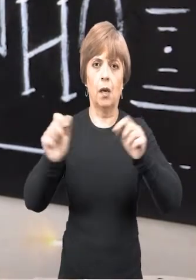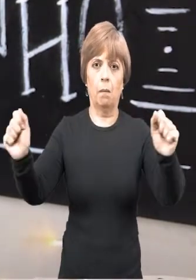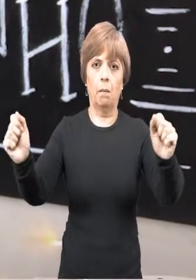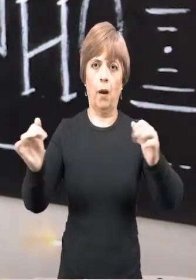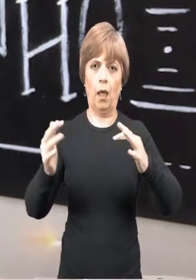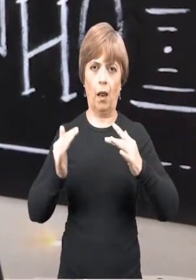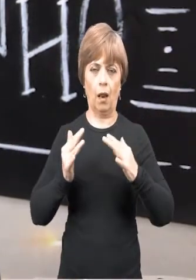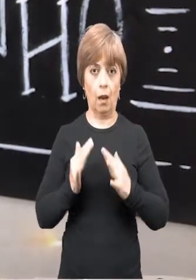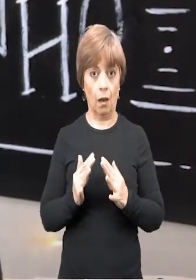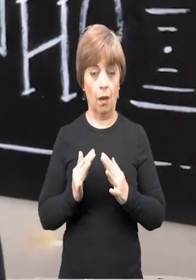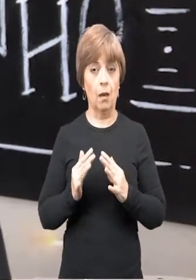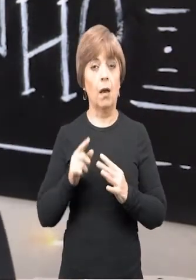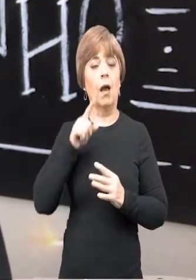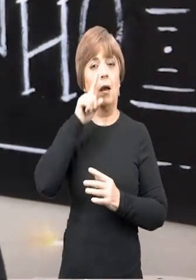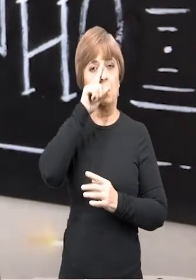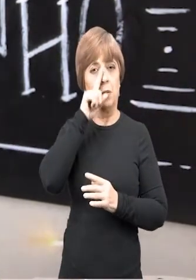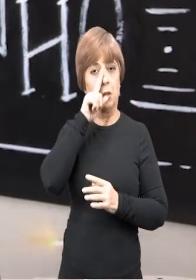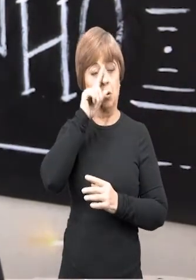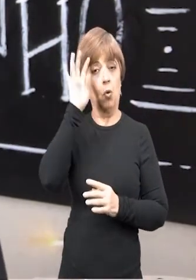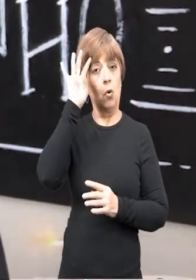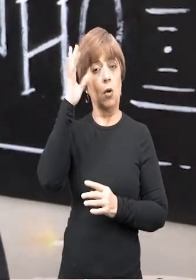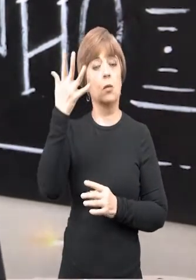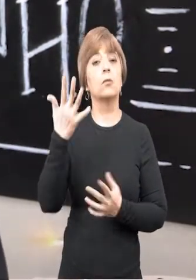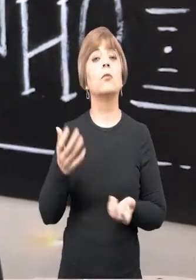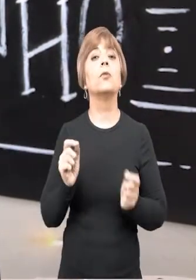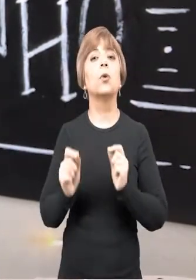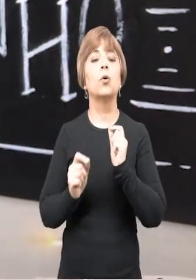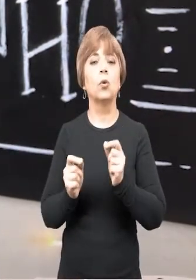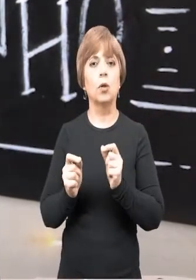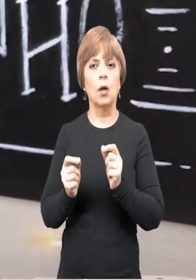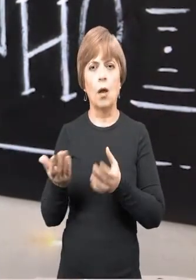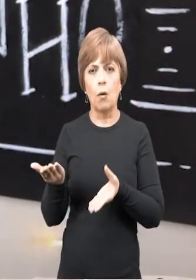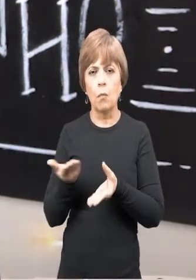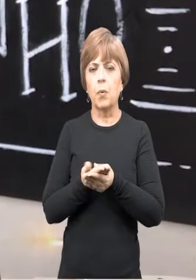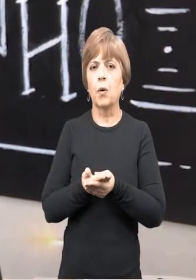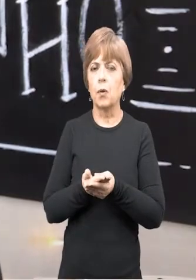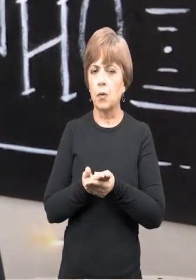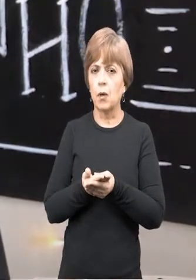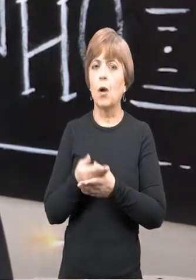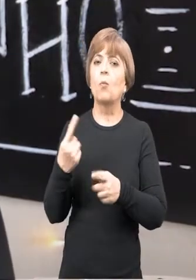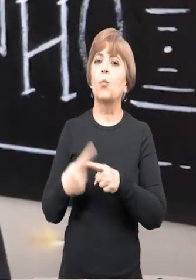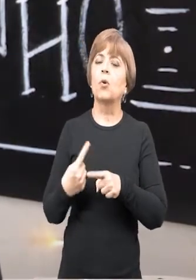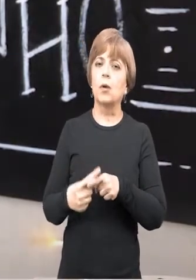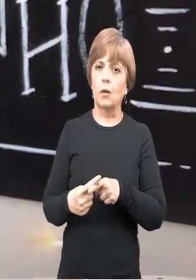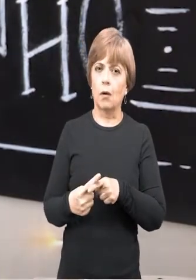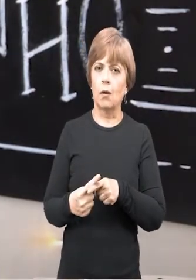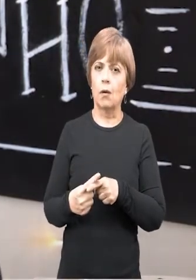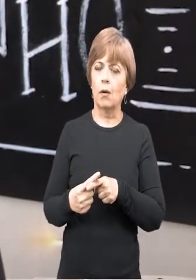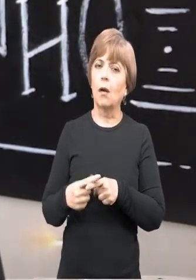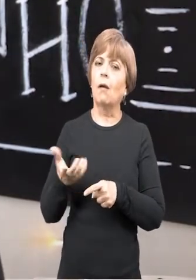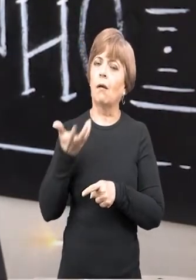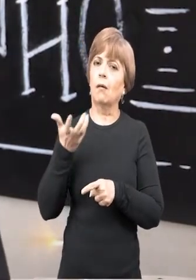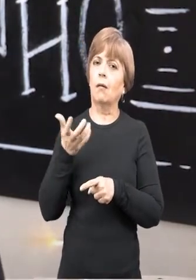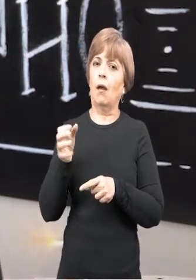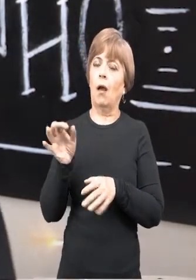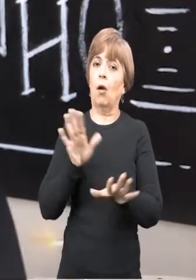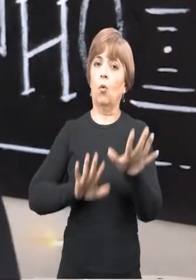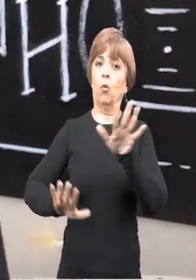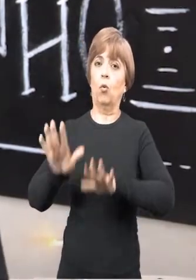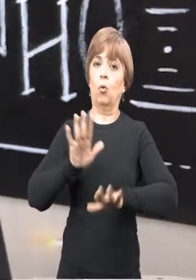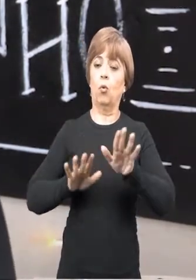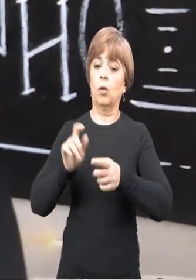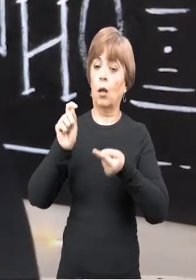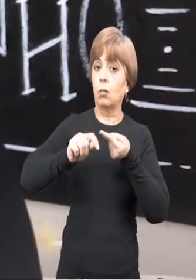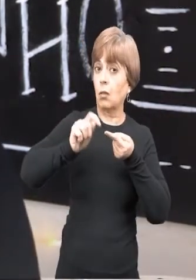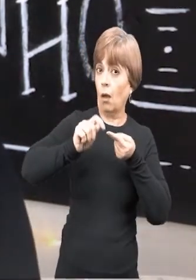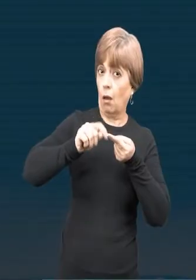retomada das atividades religiosas, nós decidimos ingressar com essa ação, buscando, além da